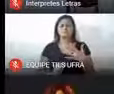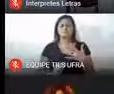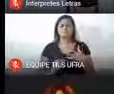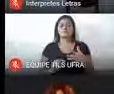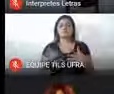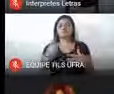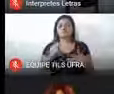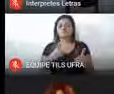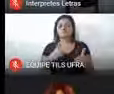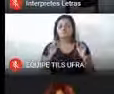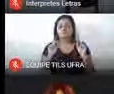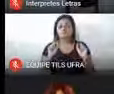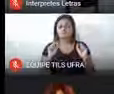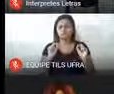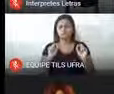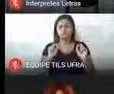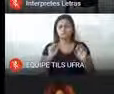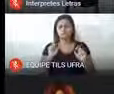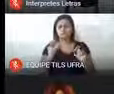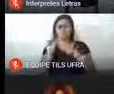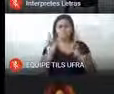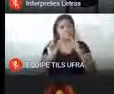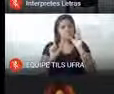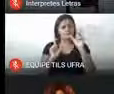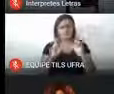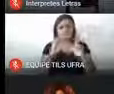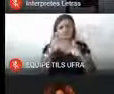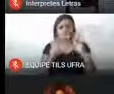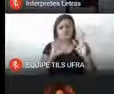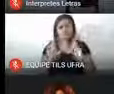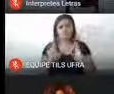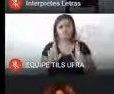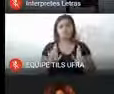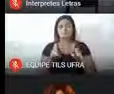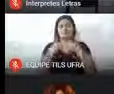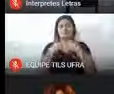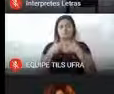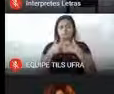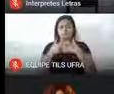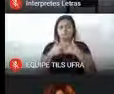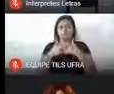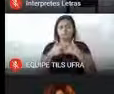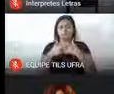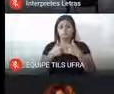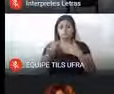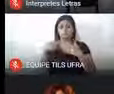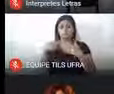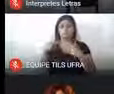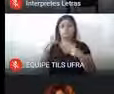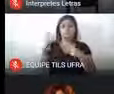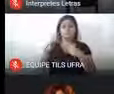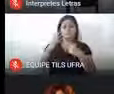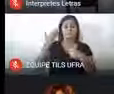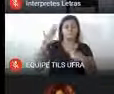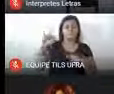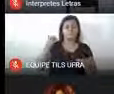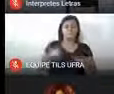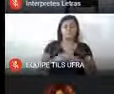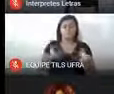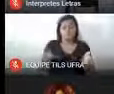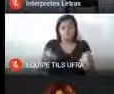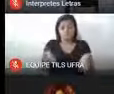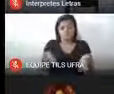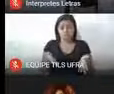vimos, os usos linguísticos, com suas designações e sentidos, veiculados no passado e no presente, constituem um centro